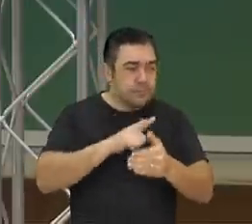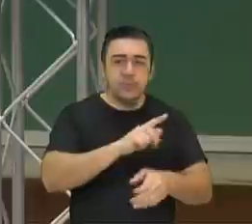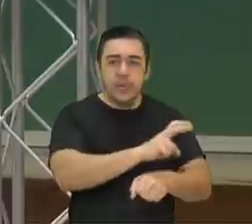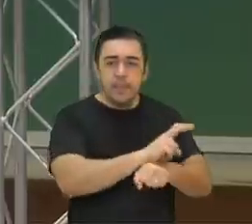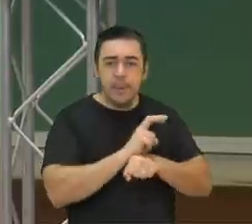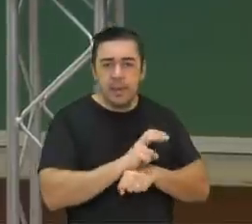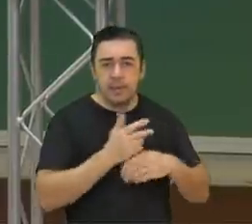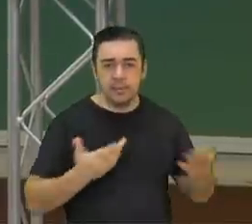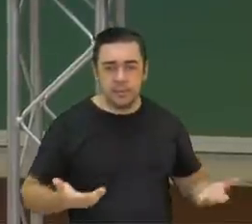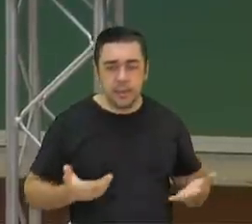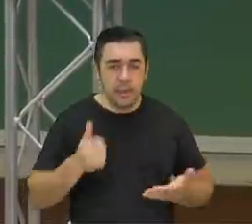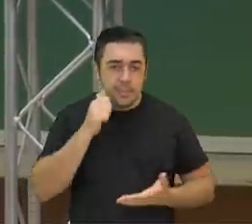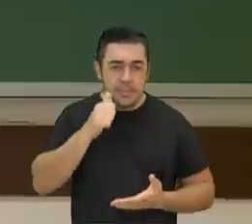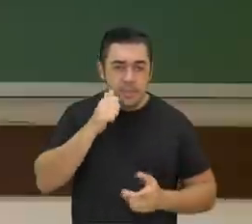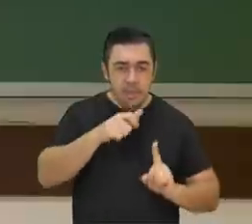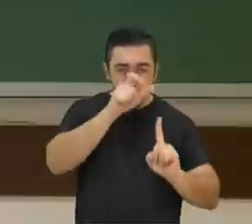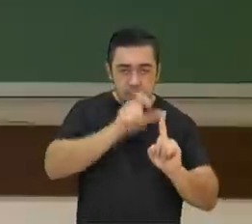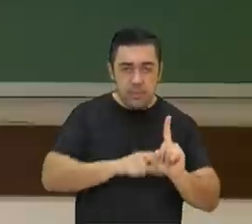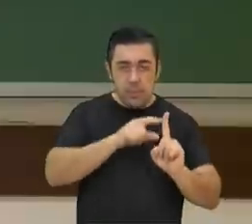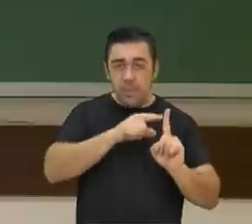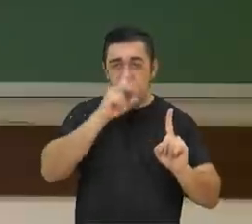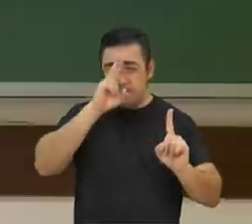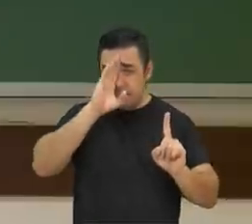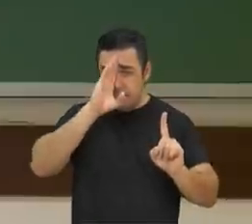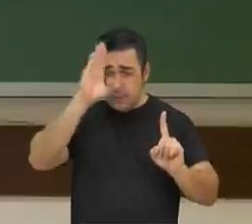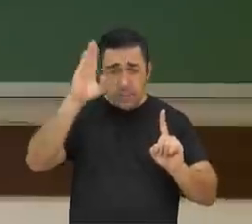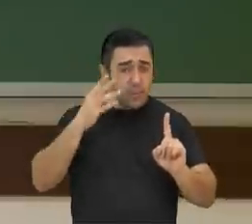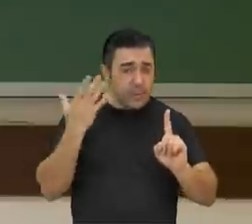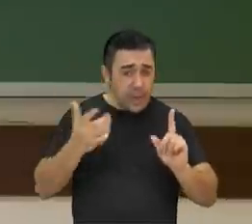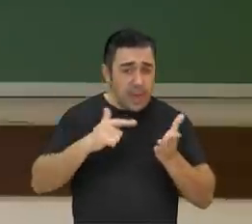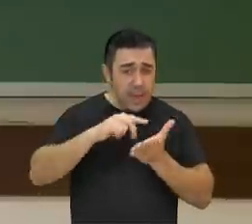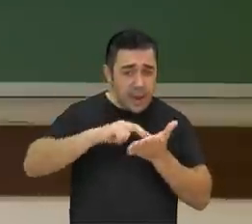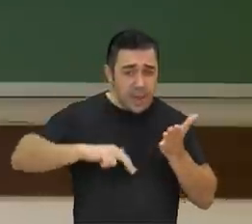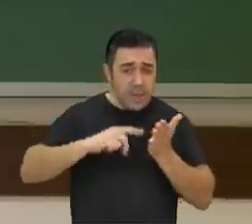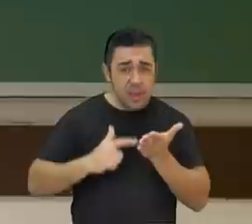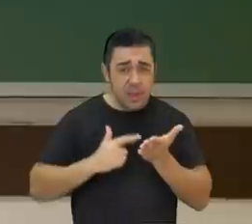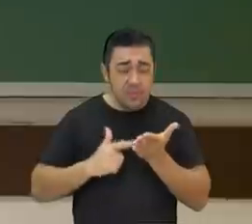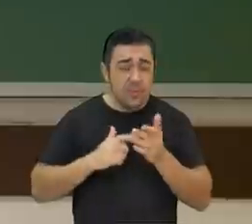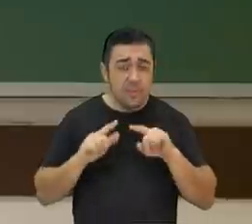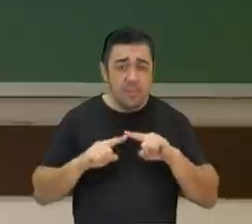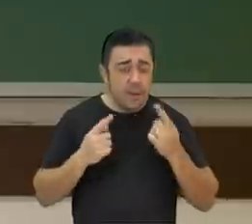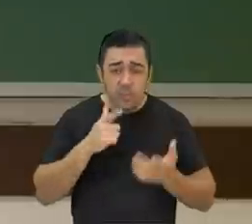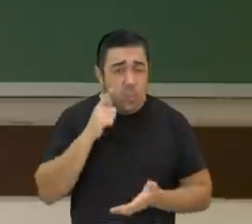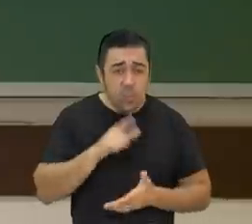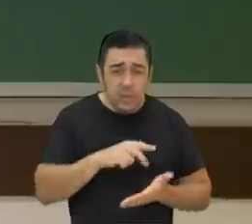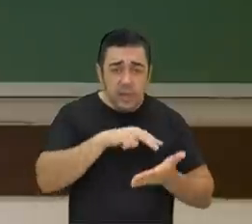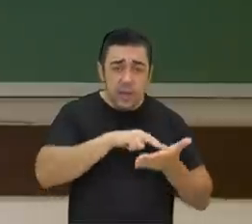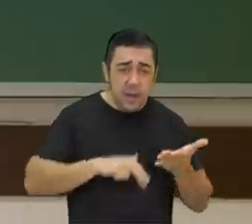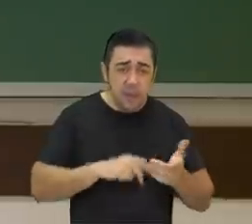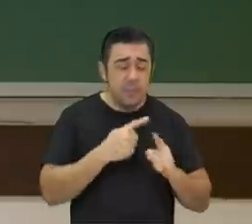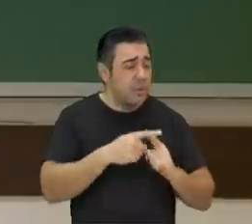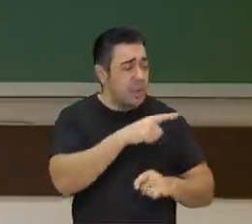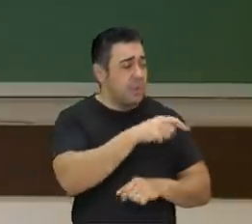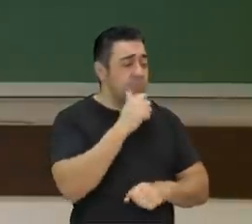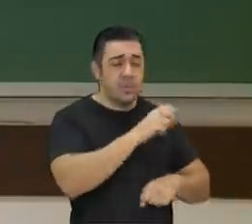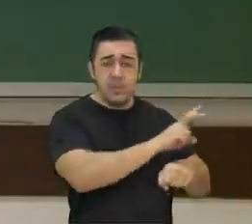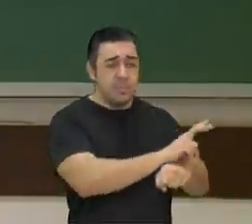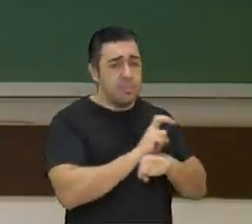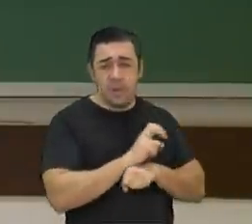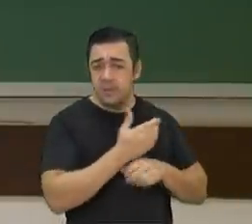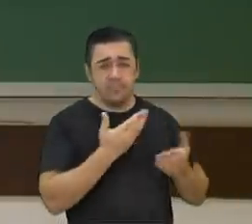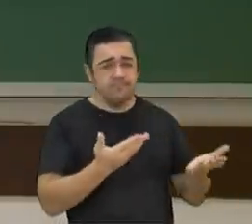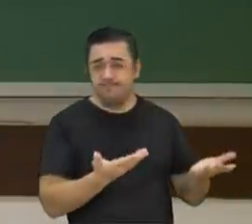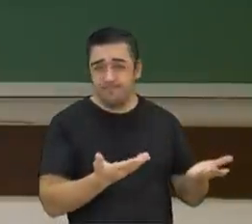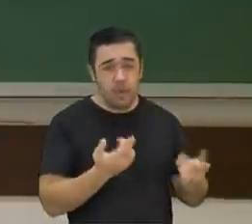livro. Né? A personagem principal quer muito ler As Reinações de Narizinho, mas não consegue ter o livro emprestado porque a